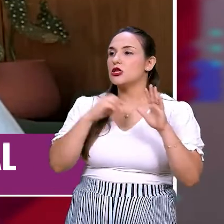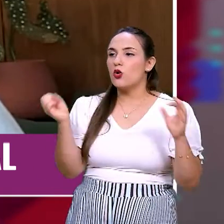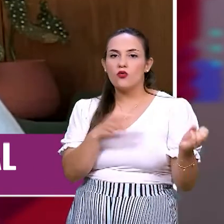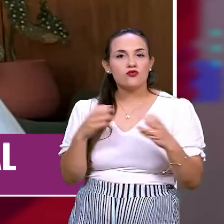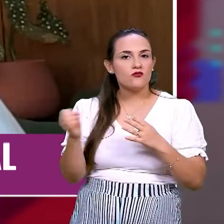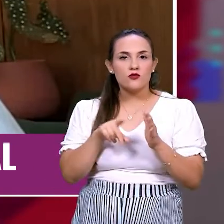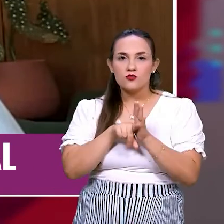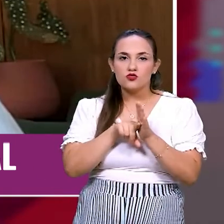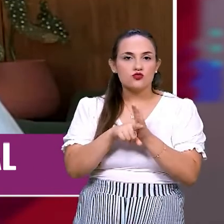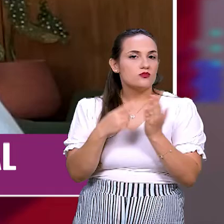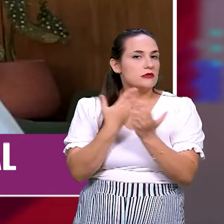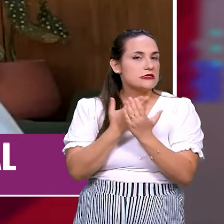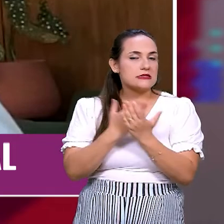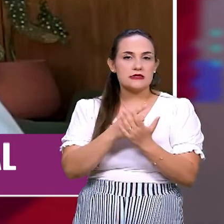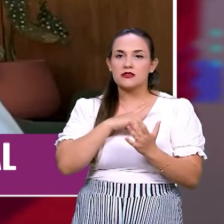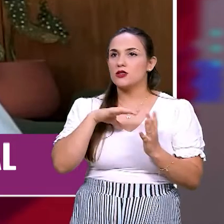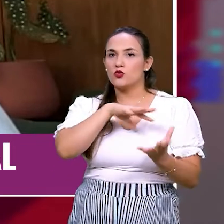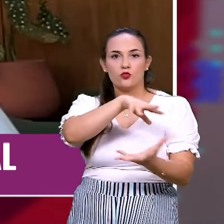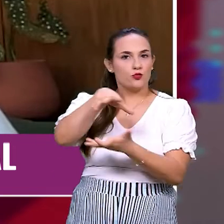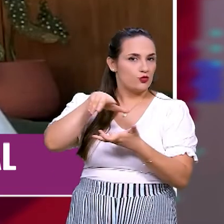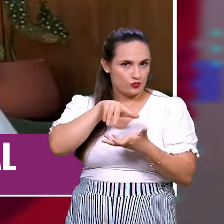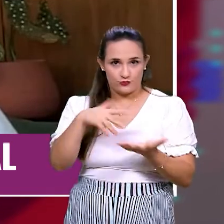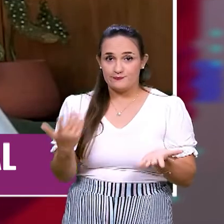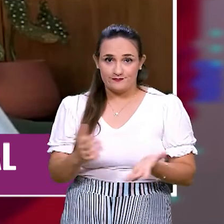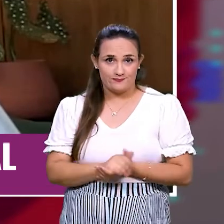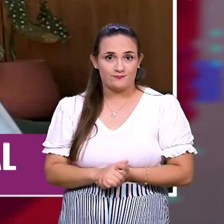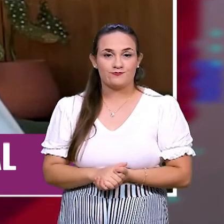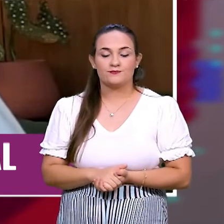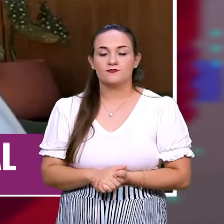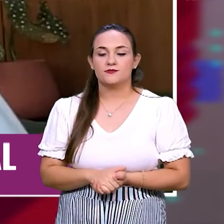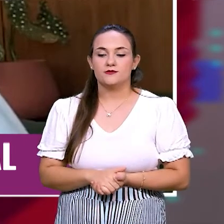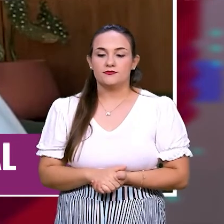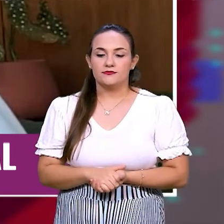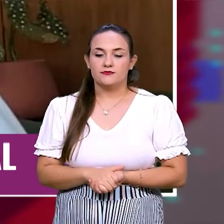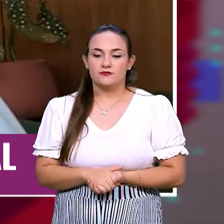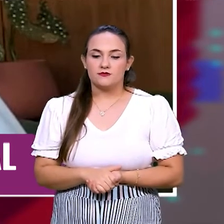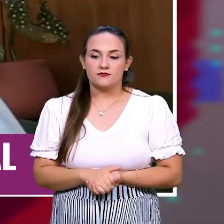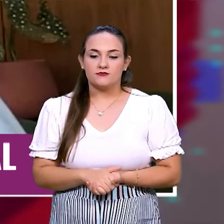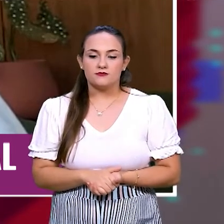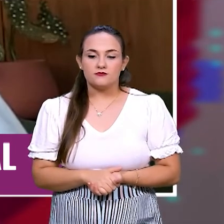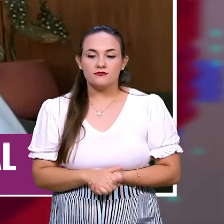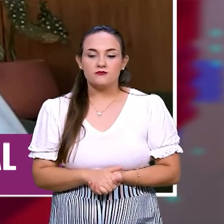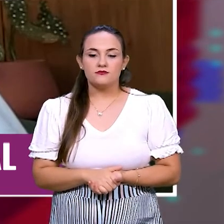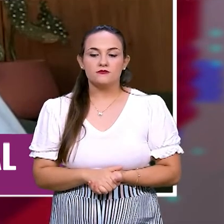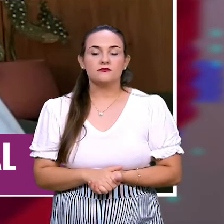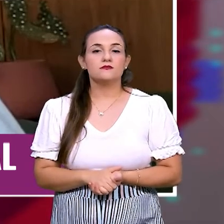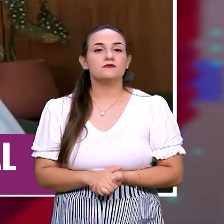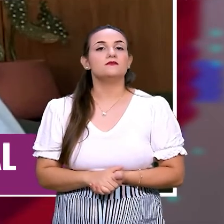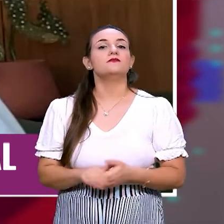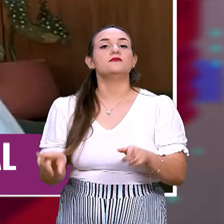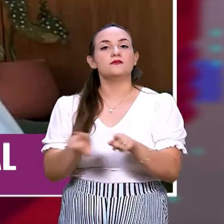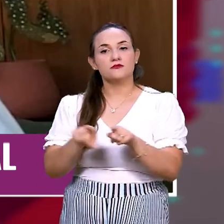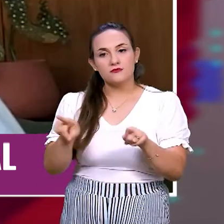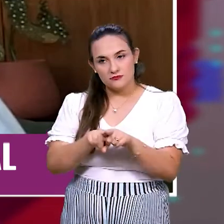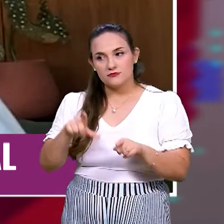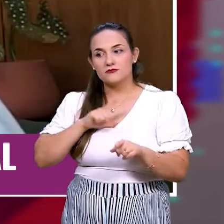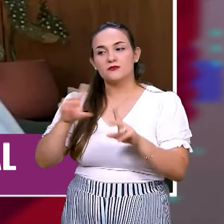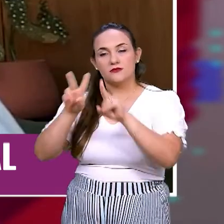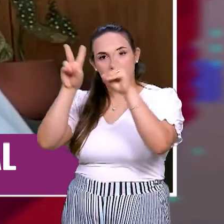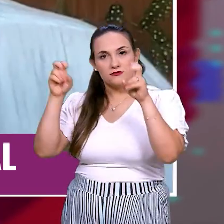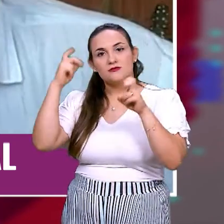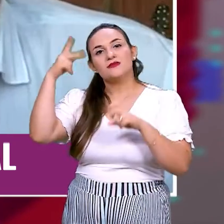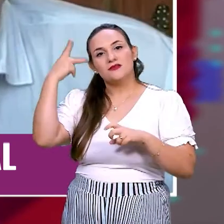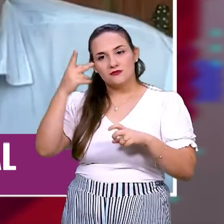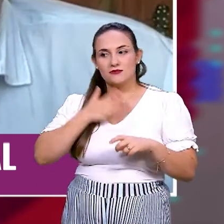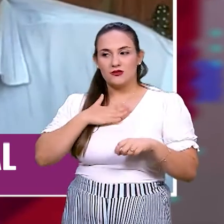mais atuais que estão se fazendo no mundo inteiro, muito também das questões